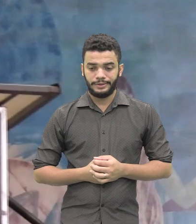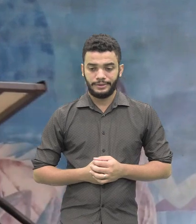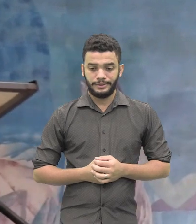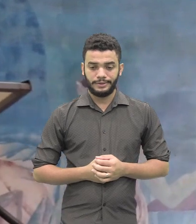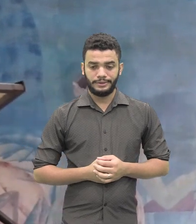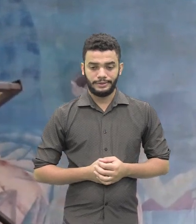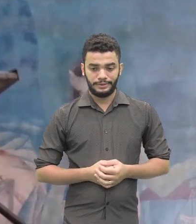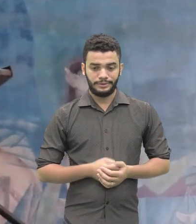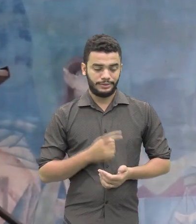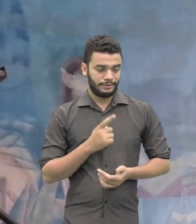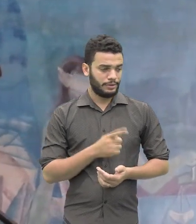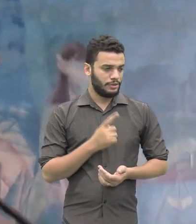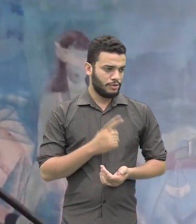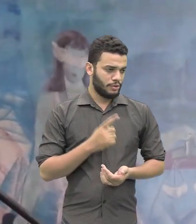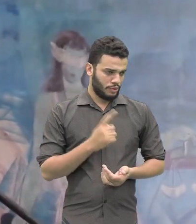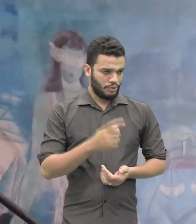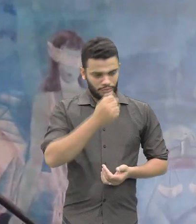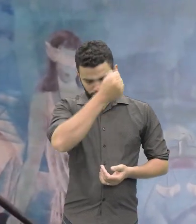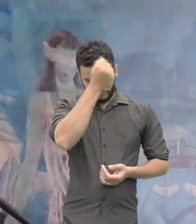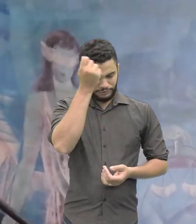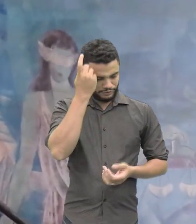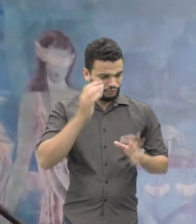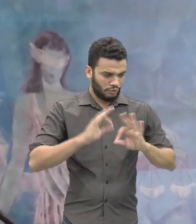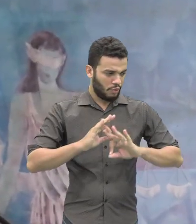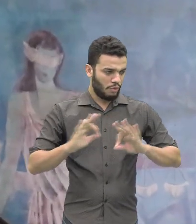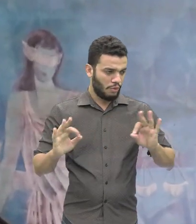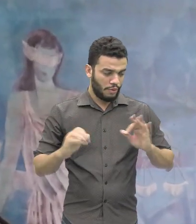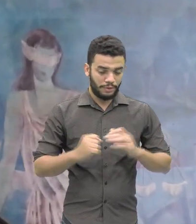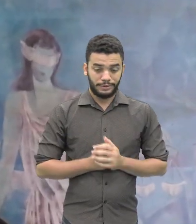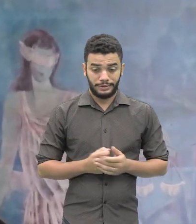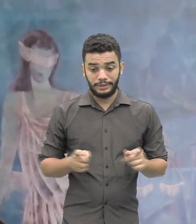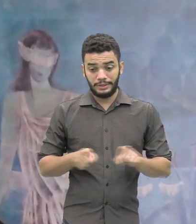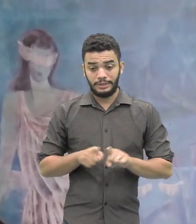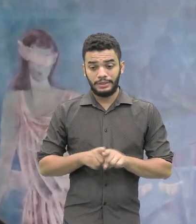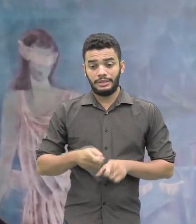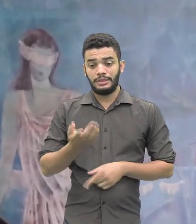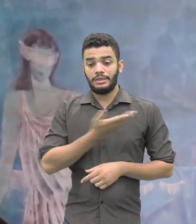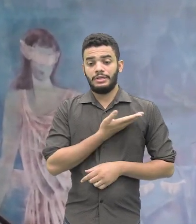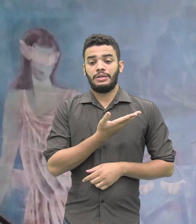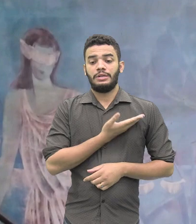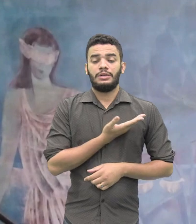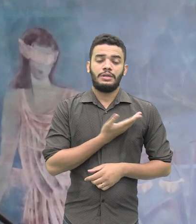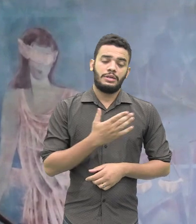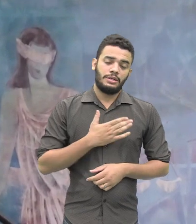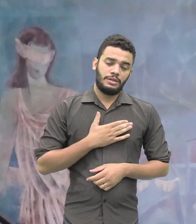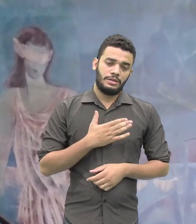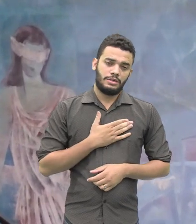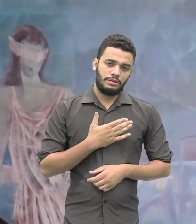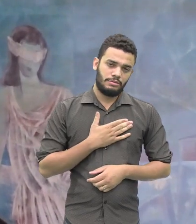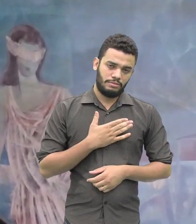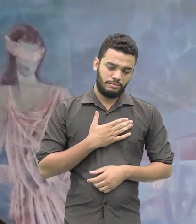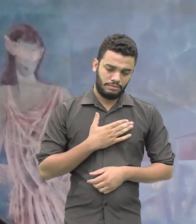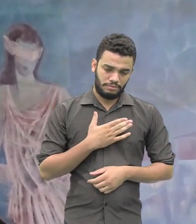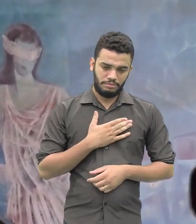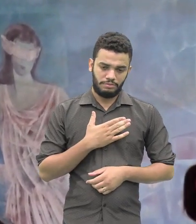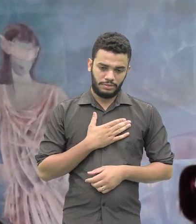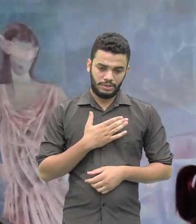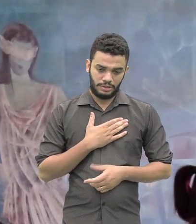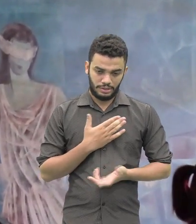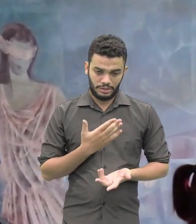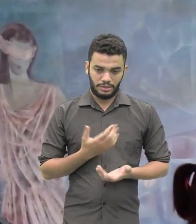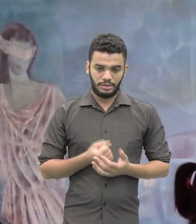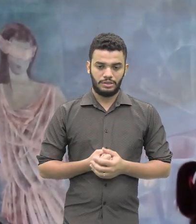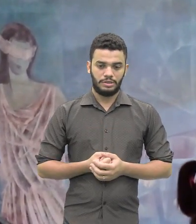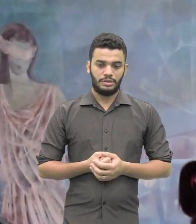de prefeito da educação a minha amiga hoje digo uma amiga pessoal Dra Maria Cristina Diniz dos Santos